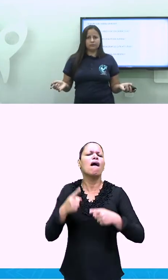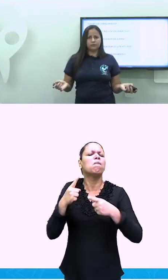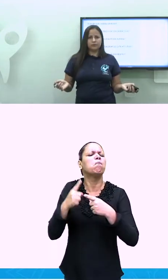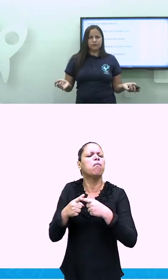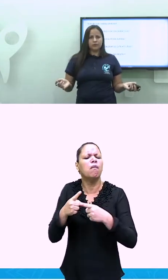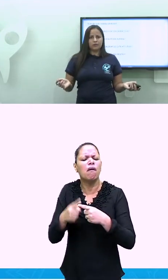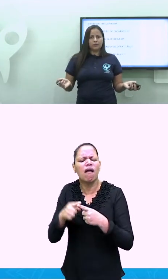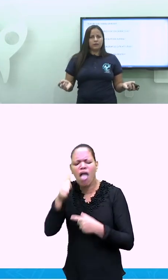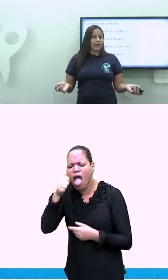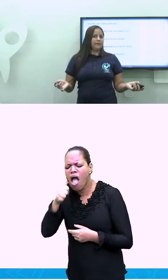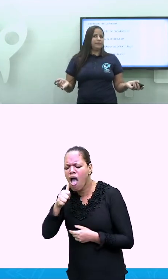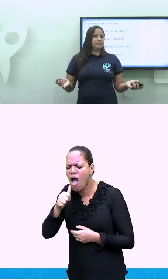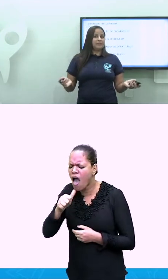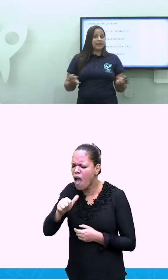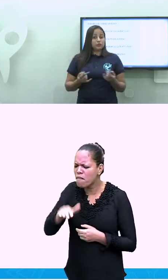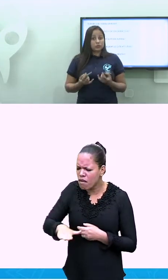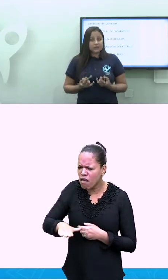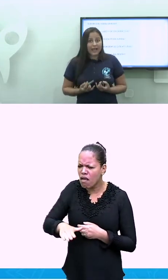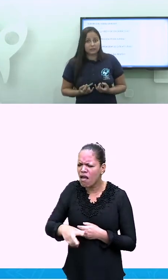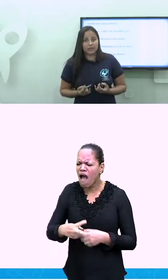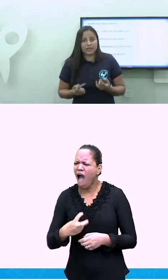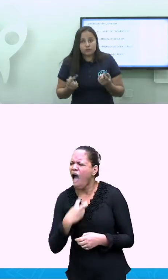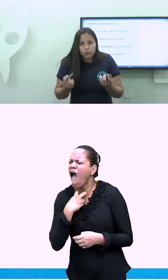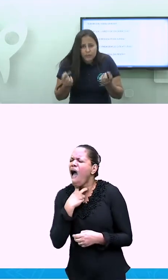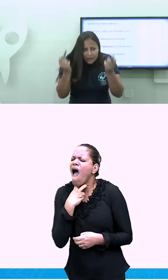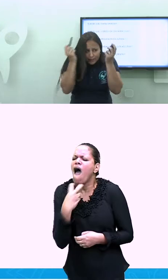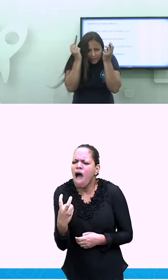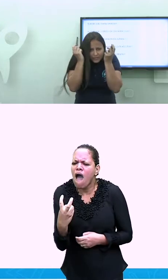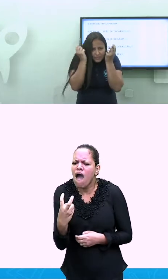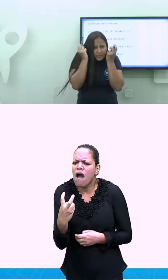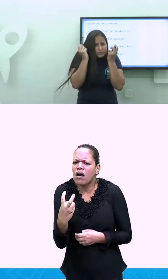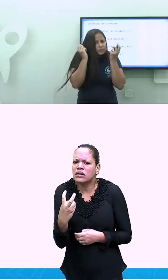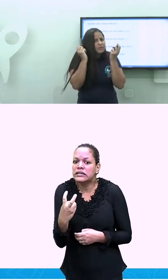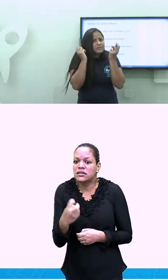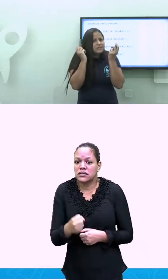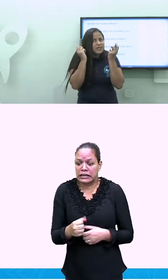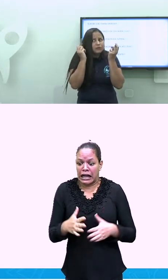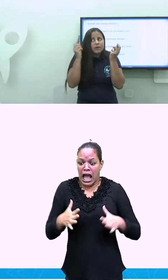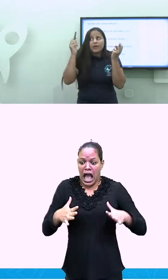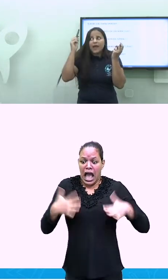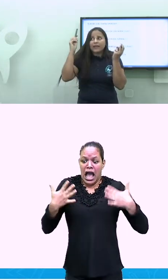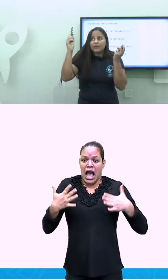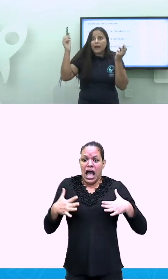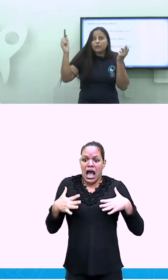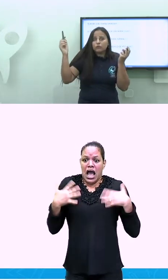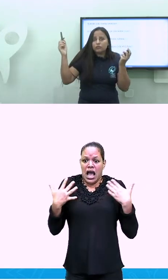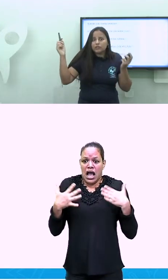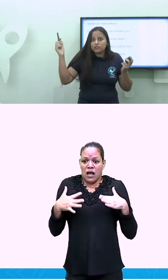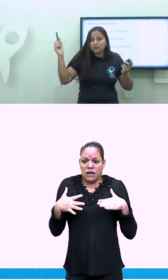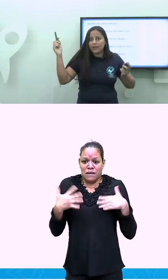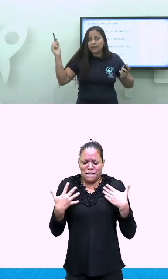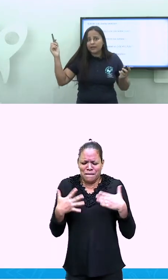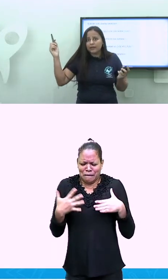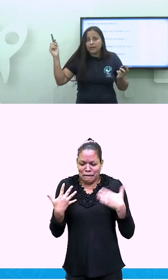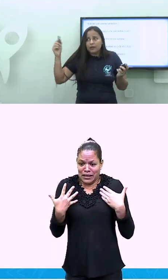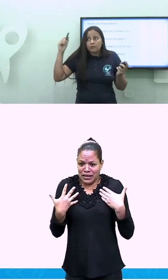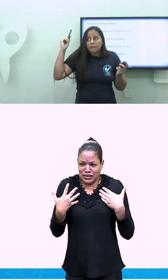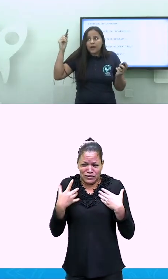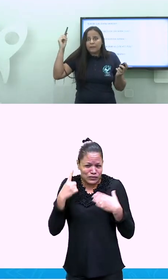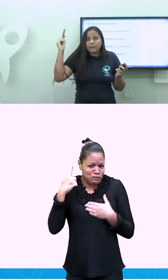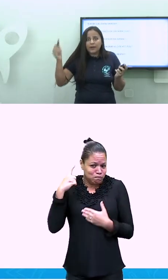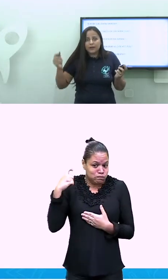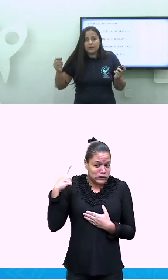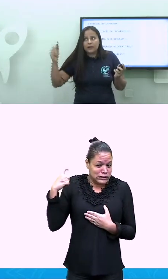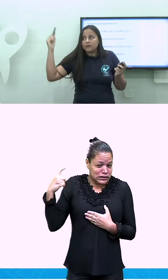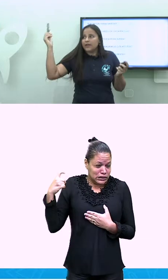gritou? Ah, você está assustado, querendo dormir com a cabecinha lá no seu travesseiro. Aquele barulho na janela.